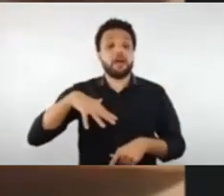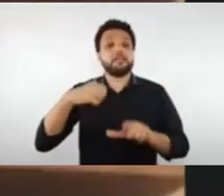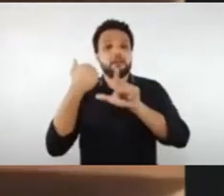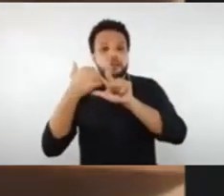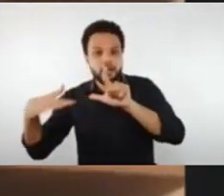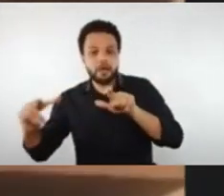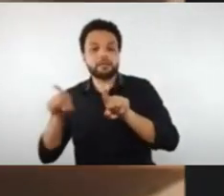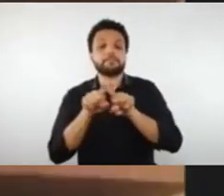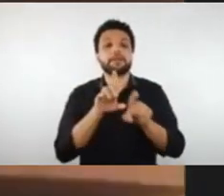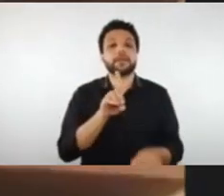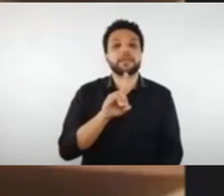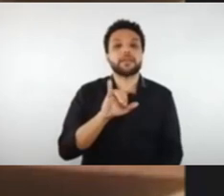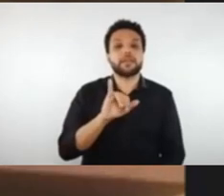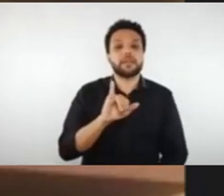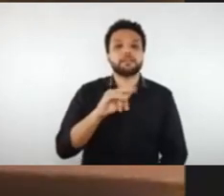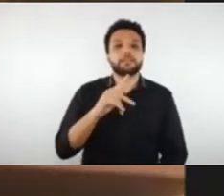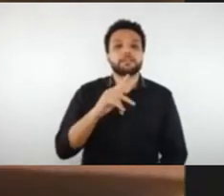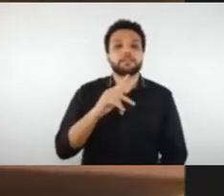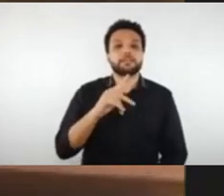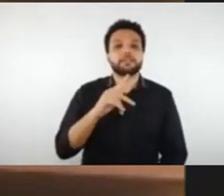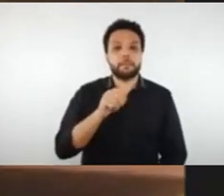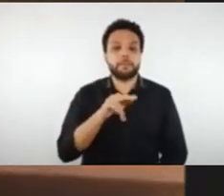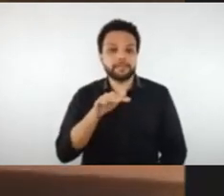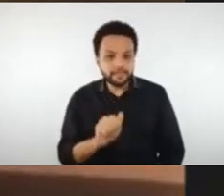diplomacia e com as experiências